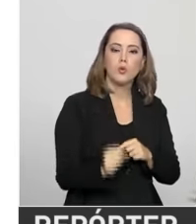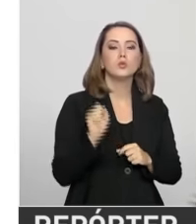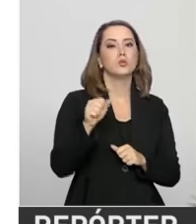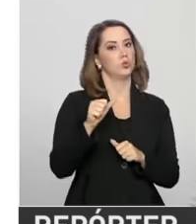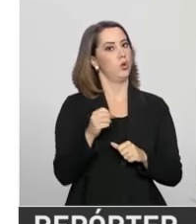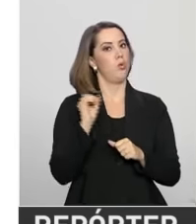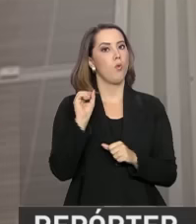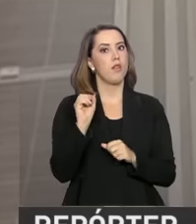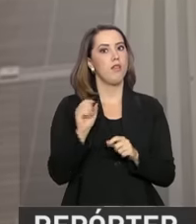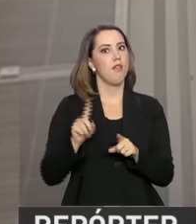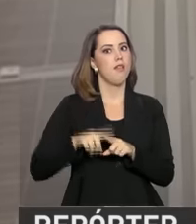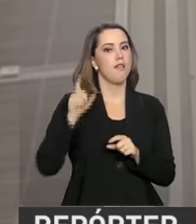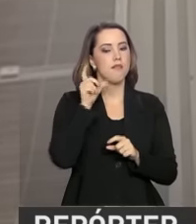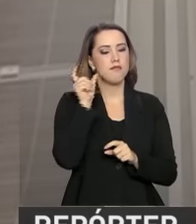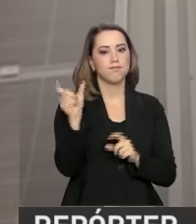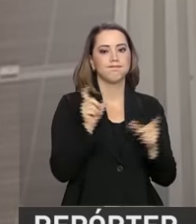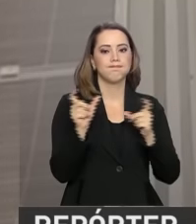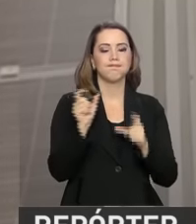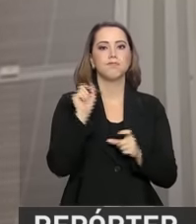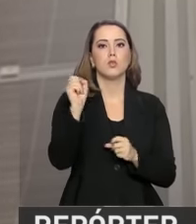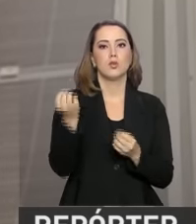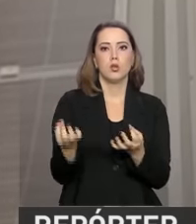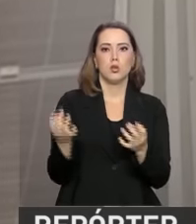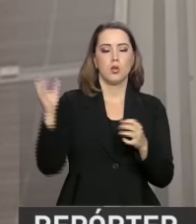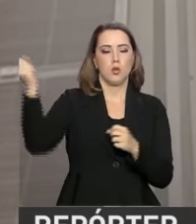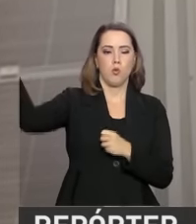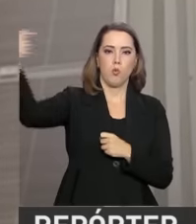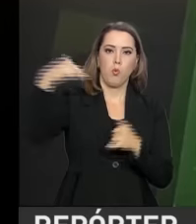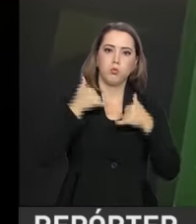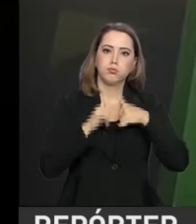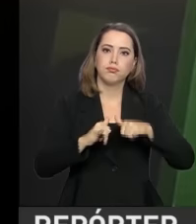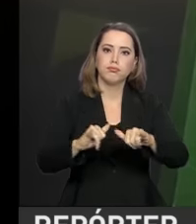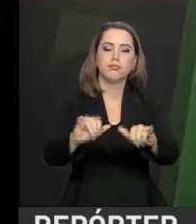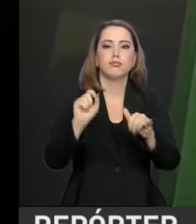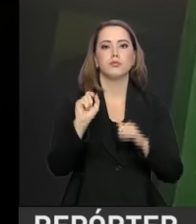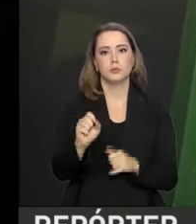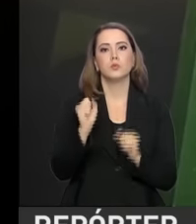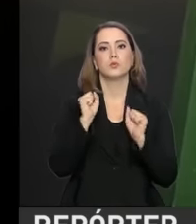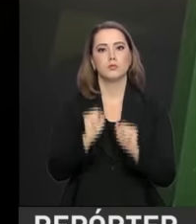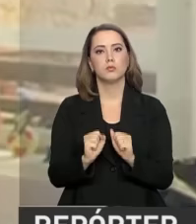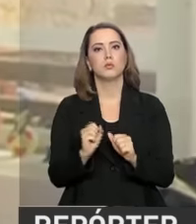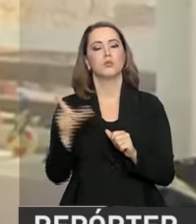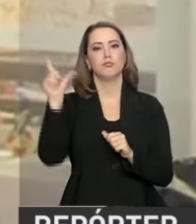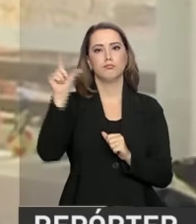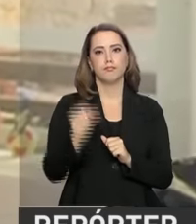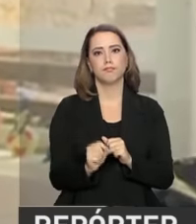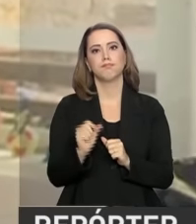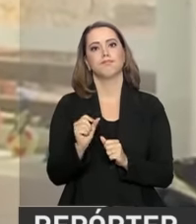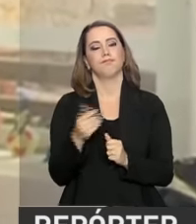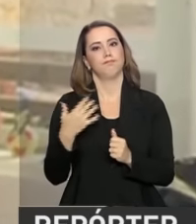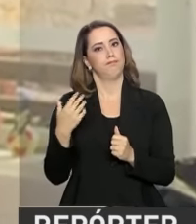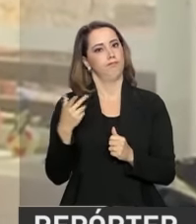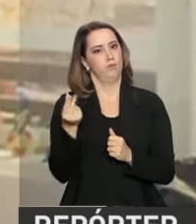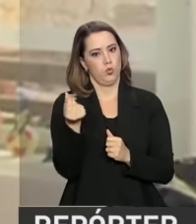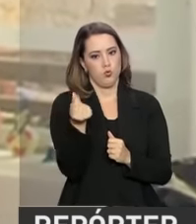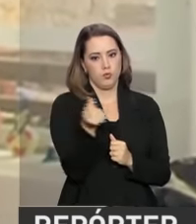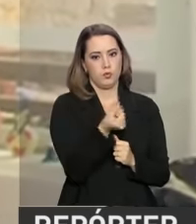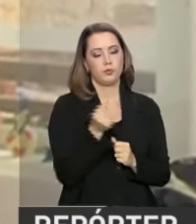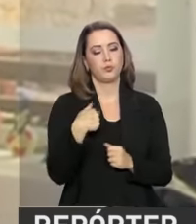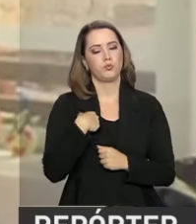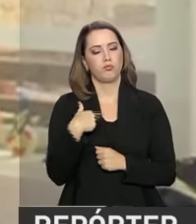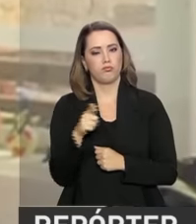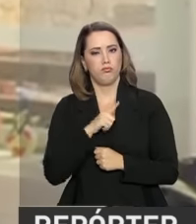geração de energia a visão sustentável acabou permitindo uma redução de custos Eu tenho 20 painéis eles me